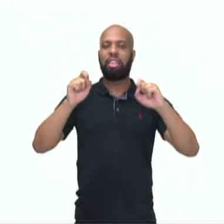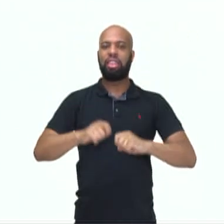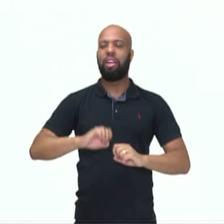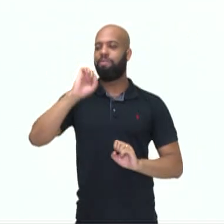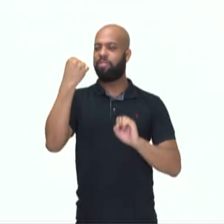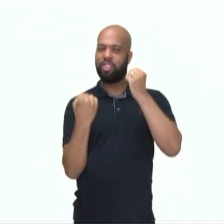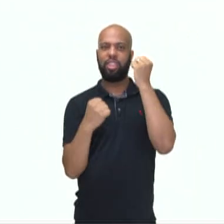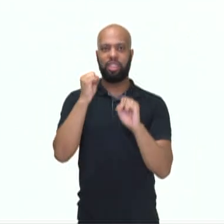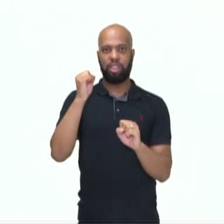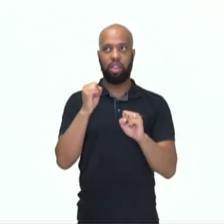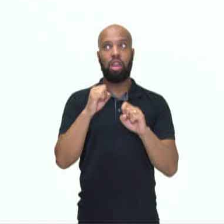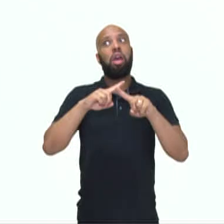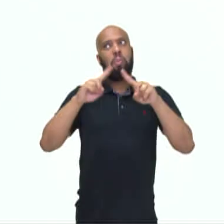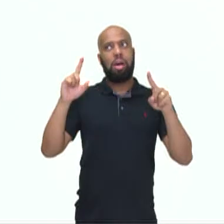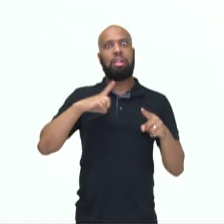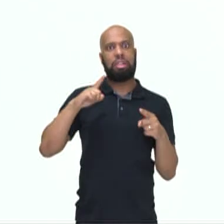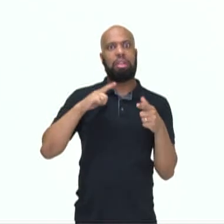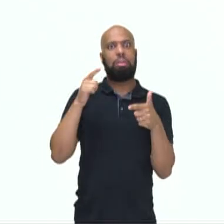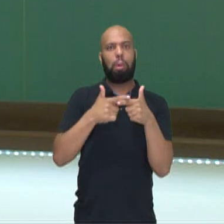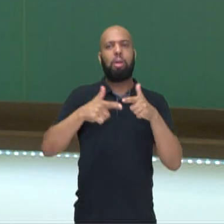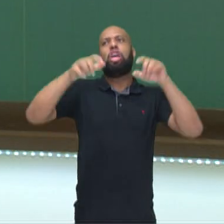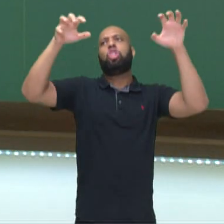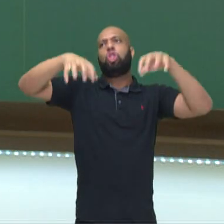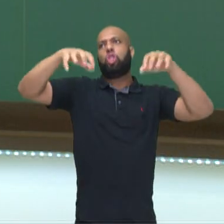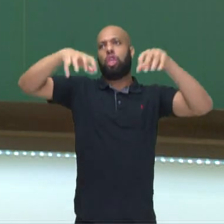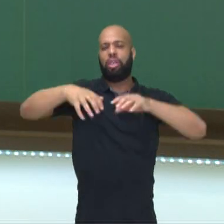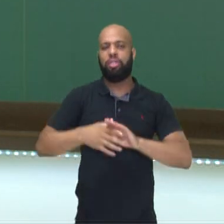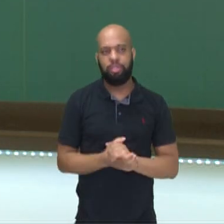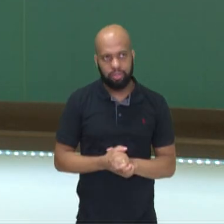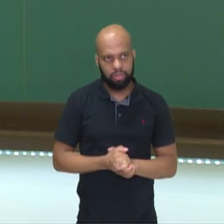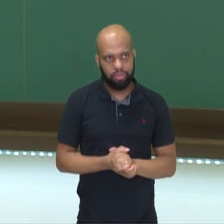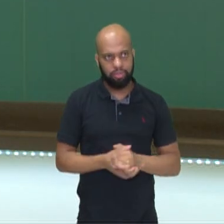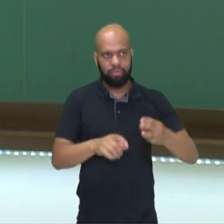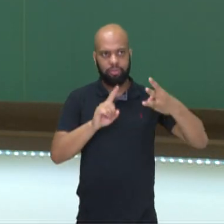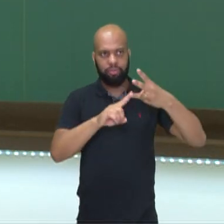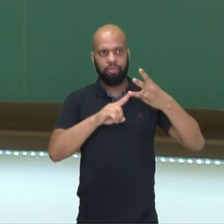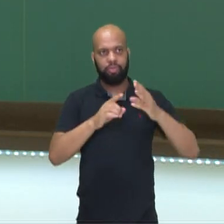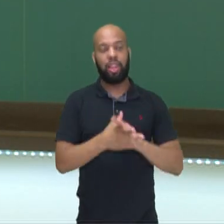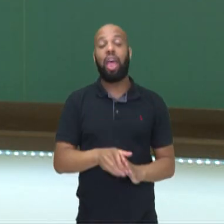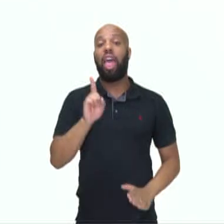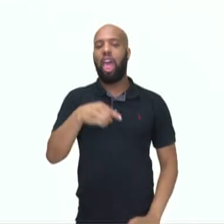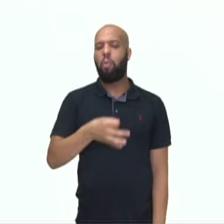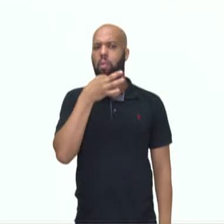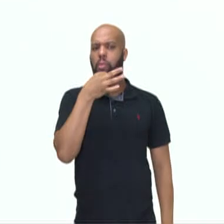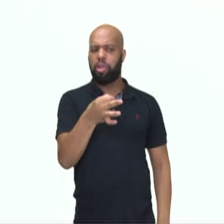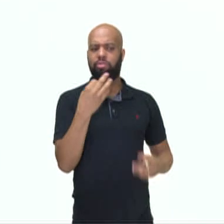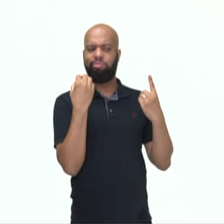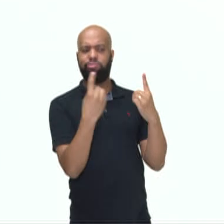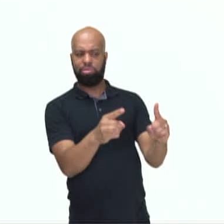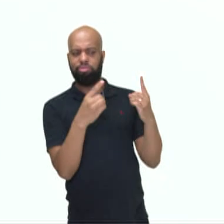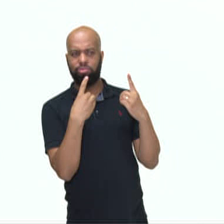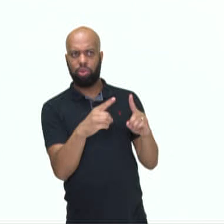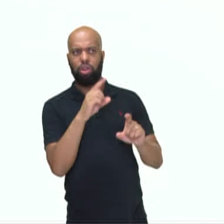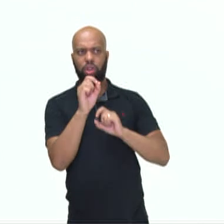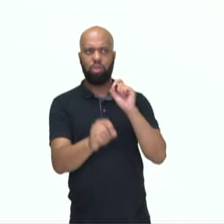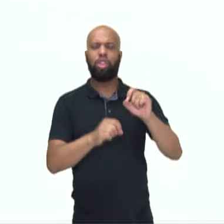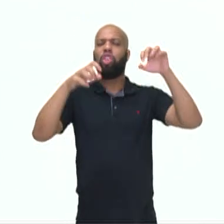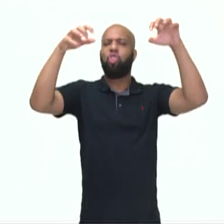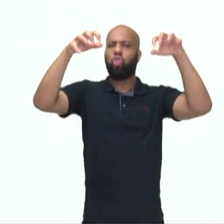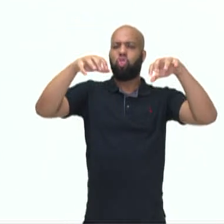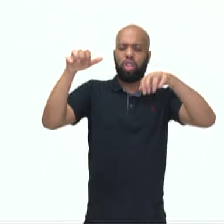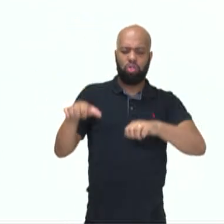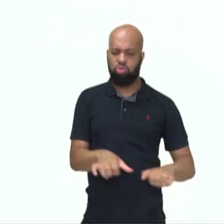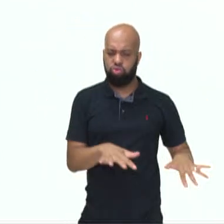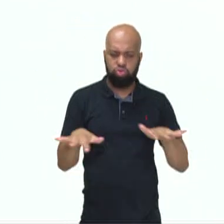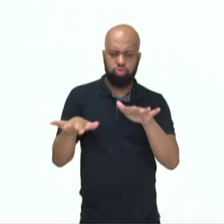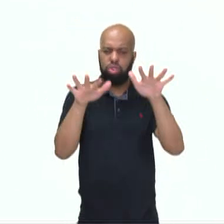exercitar, mesmo em meio a um grande temporal. C. Uma crítica às enchentes